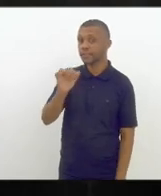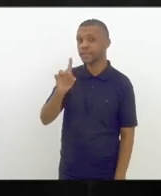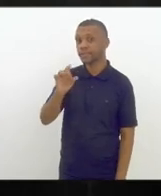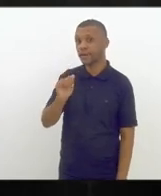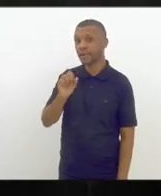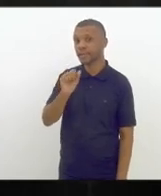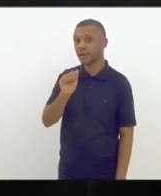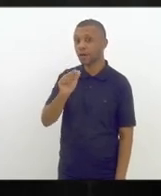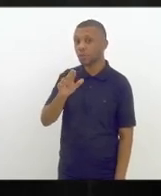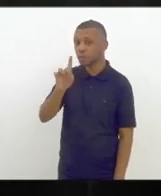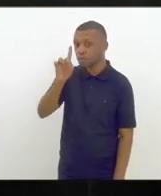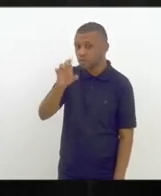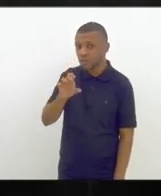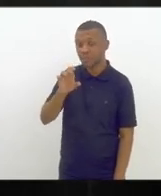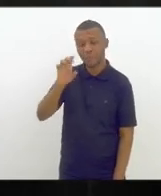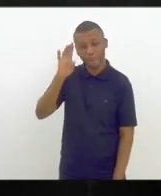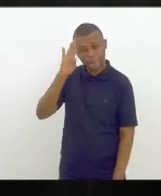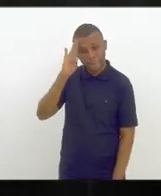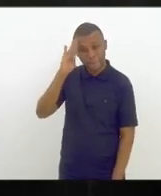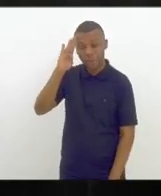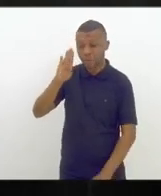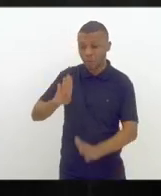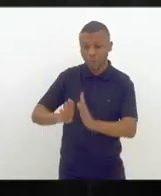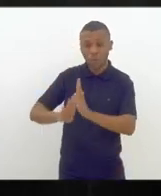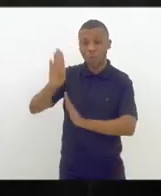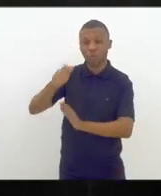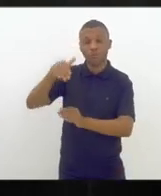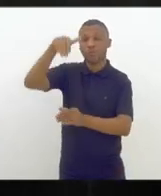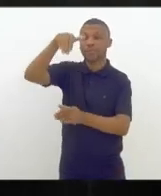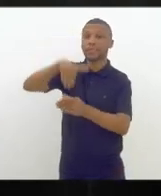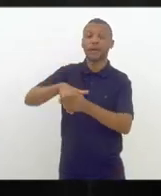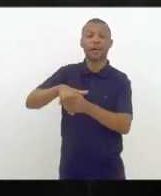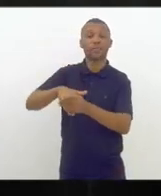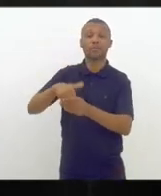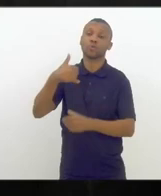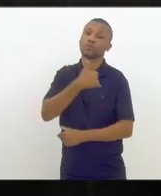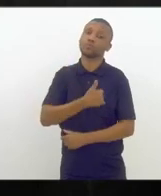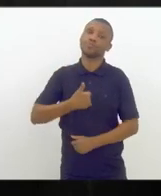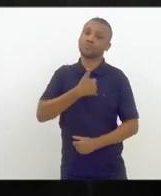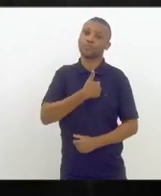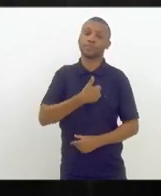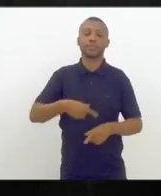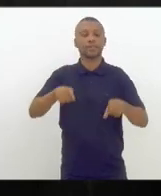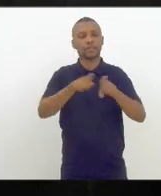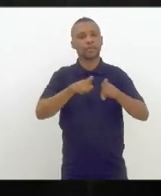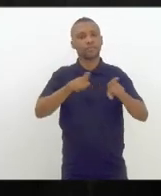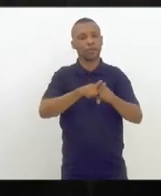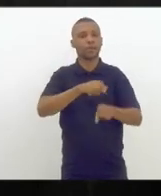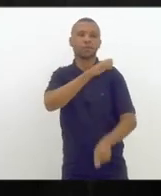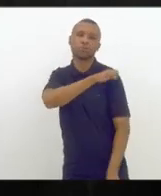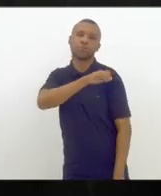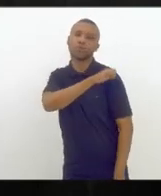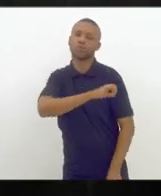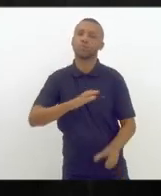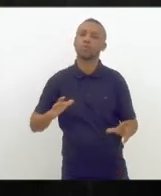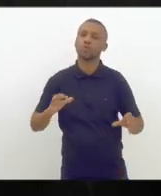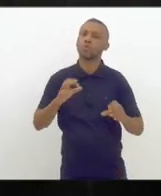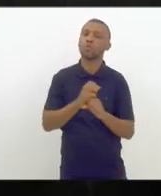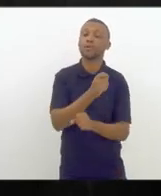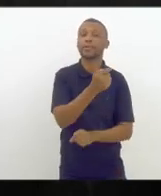mais votado da história da cidade de São João de Meriti e um dos mais votados do estado do Rio de Janeiro, com quase 73 mil